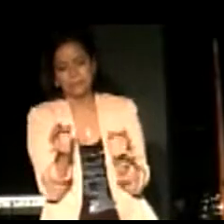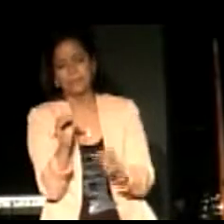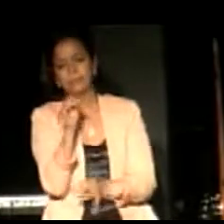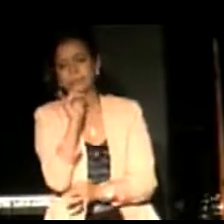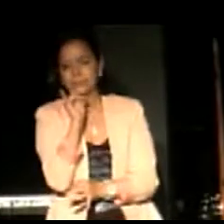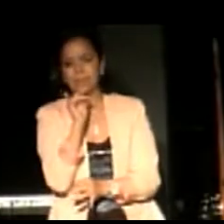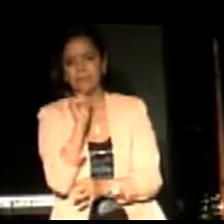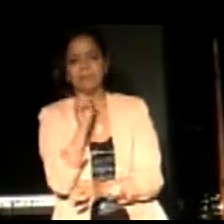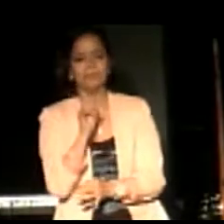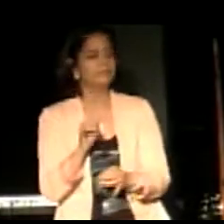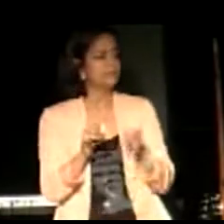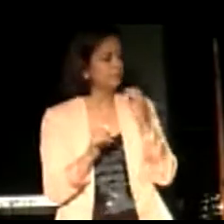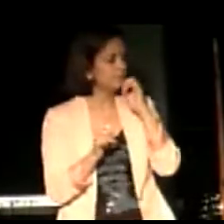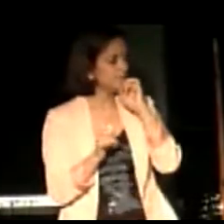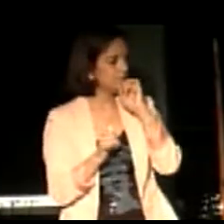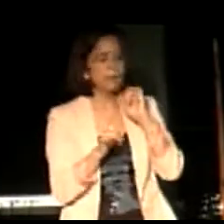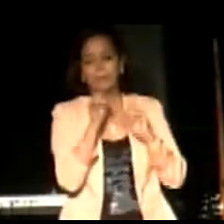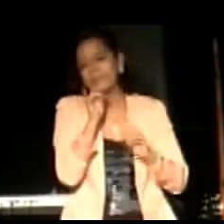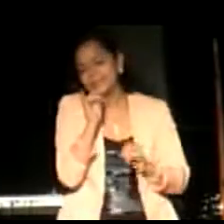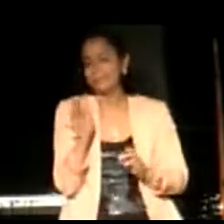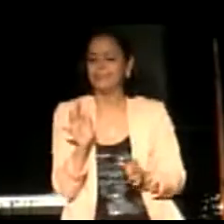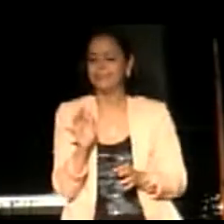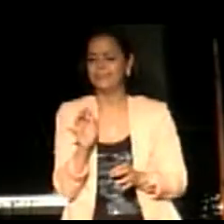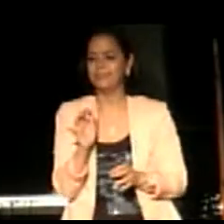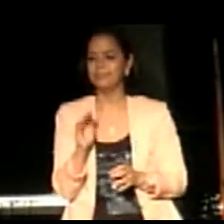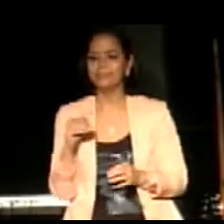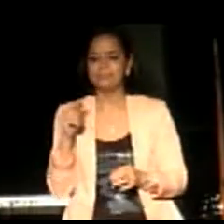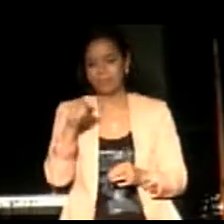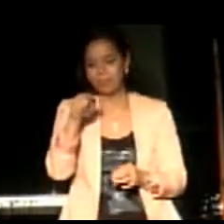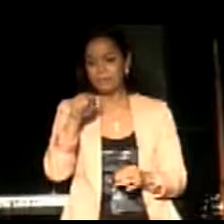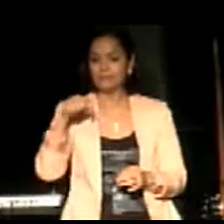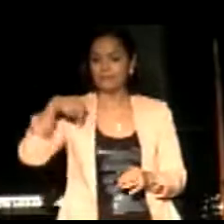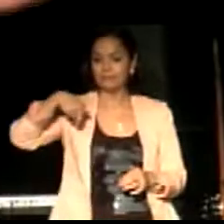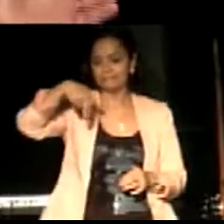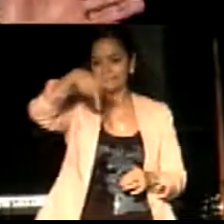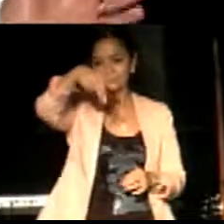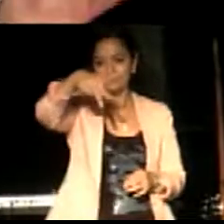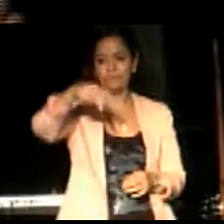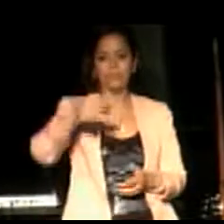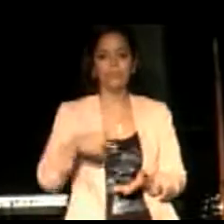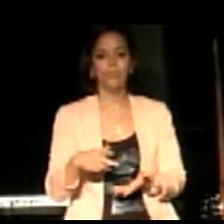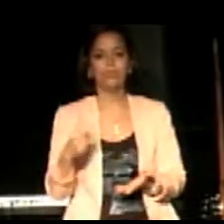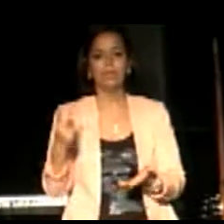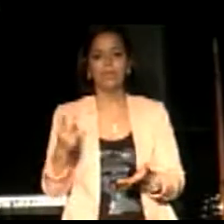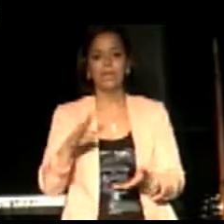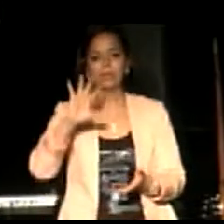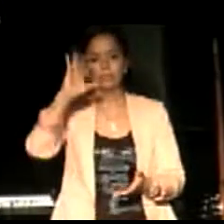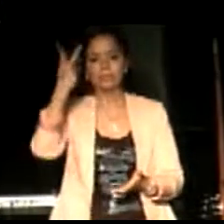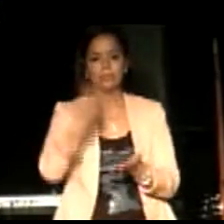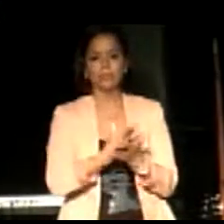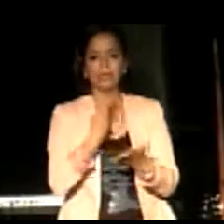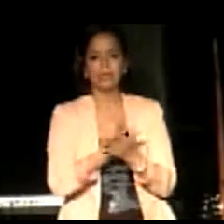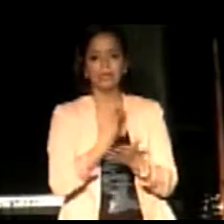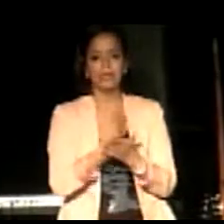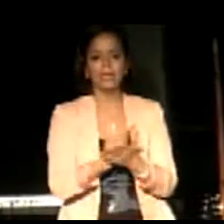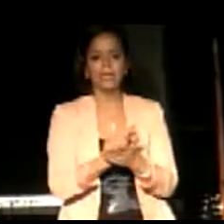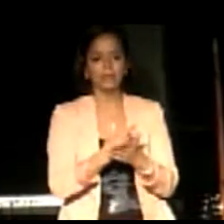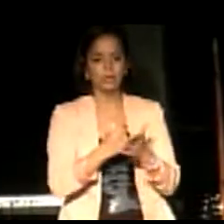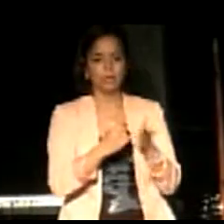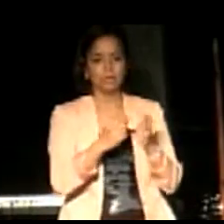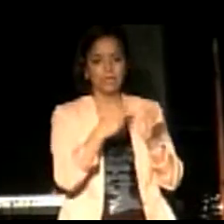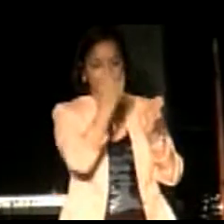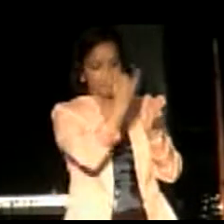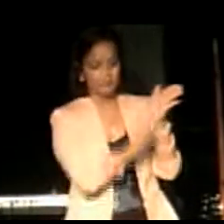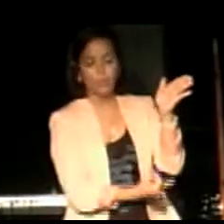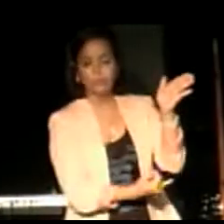simples, ridículo até. Você houve algum erro lá na sua declaração de imposto de renda e não foi